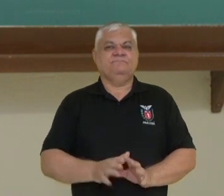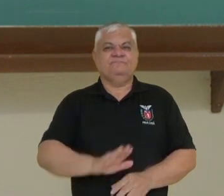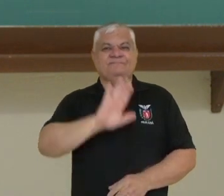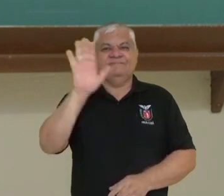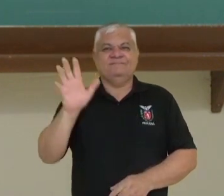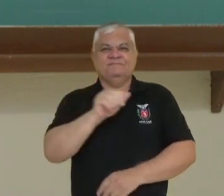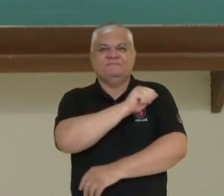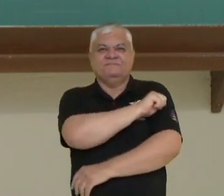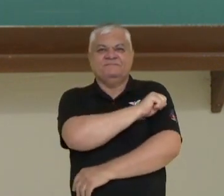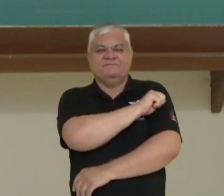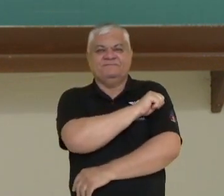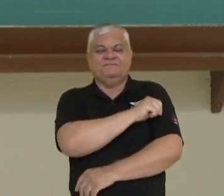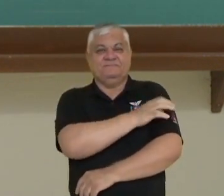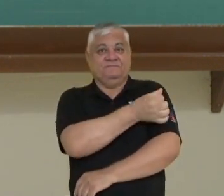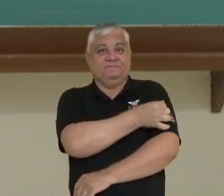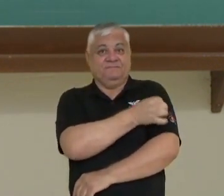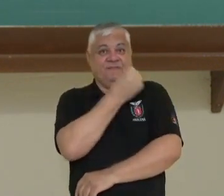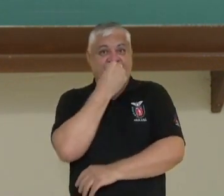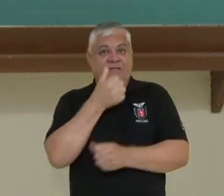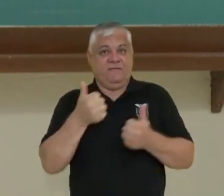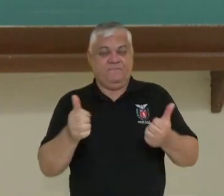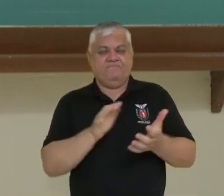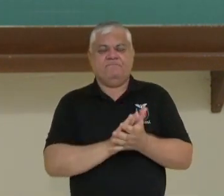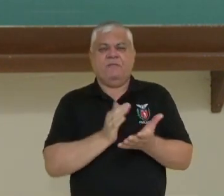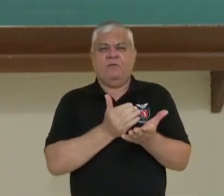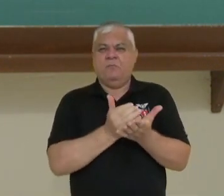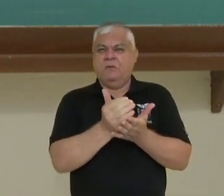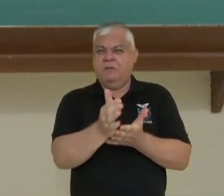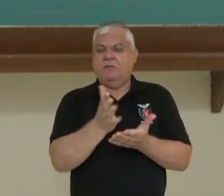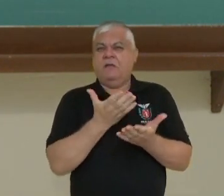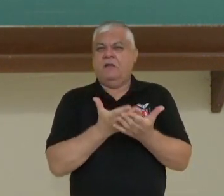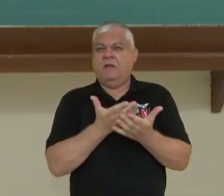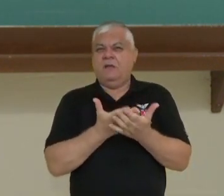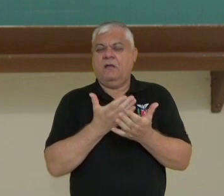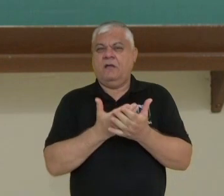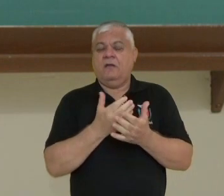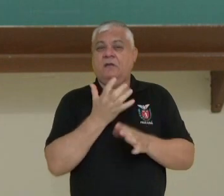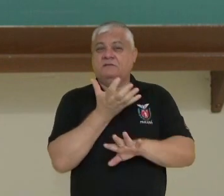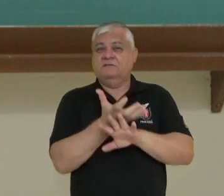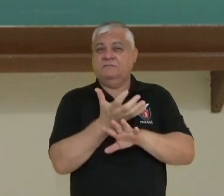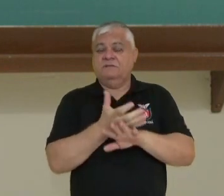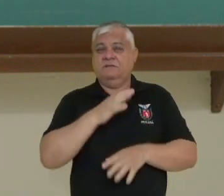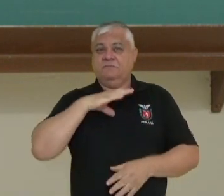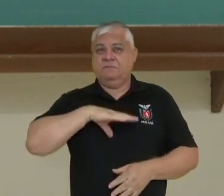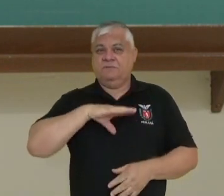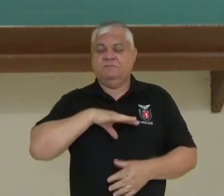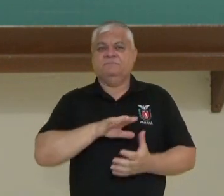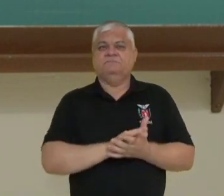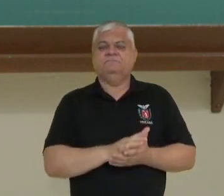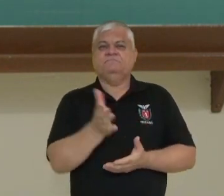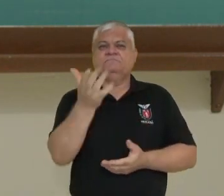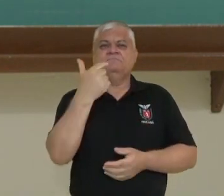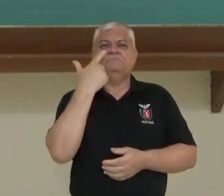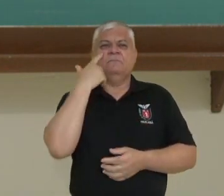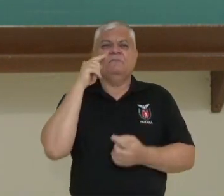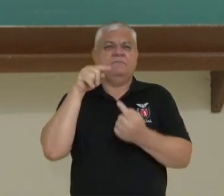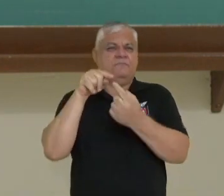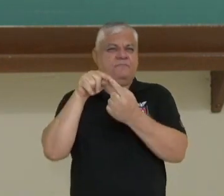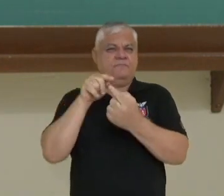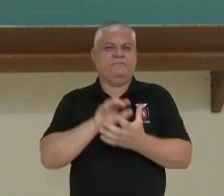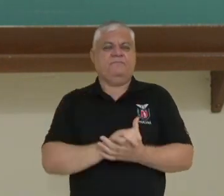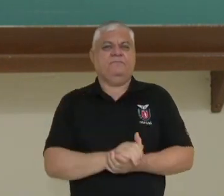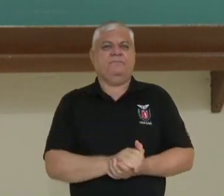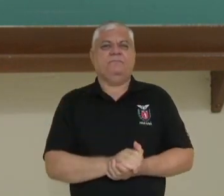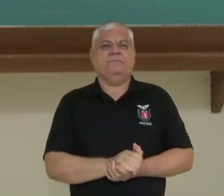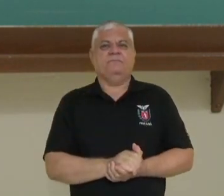Olá, alunos do sexto ano, tudo bem com vocês? Estamos iniciando mais uma aula de língua portuguesa. Vamos conferir juntos os nossos